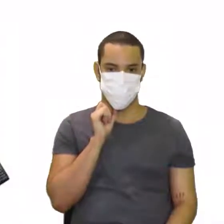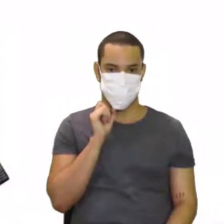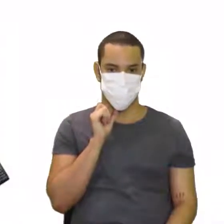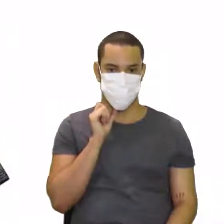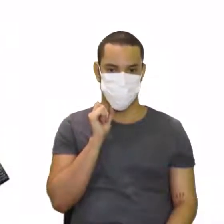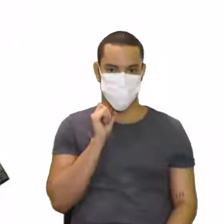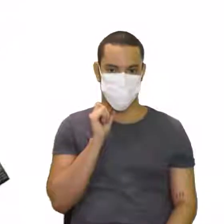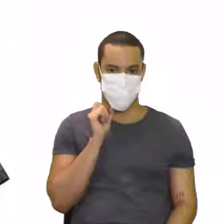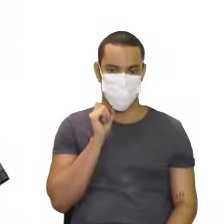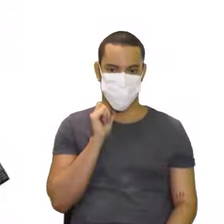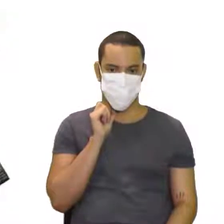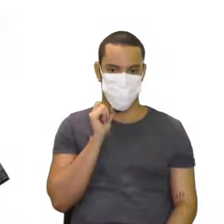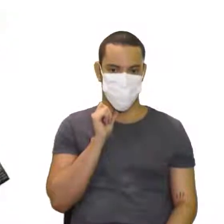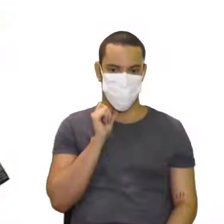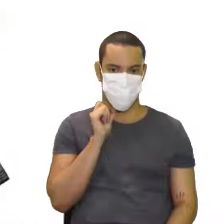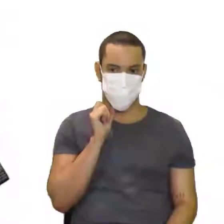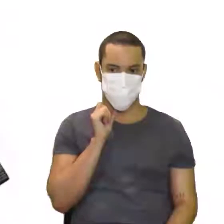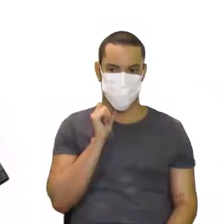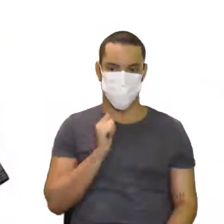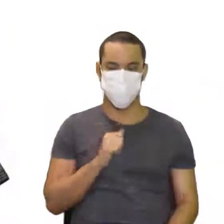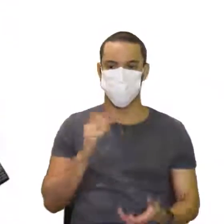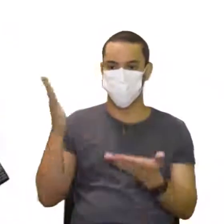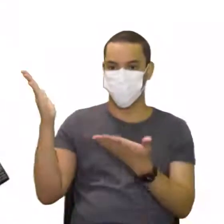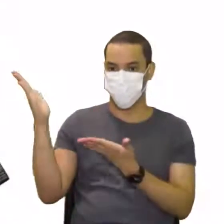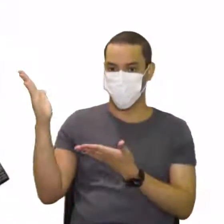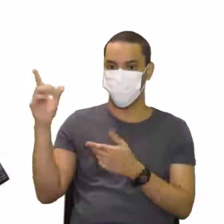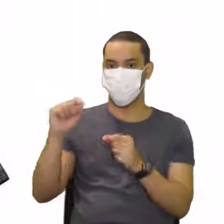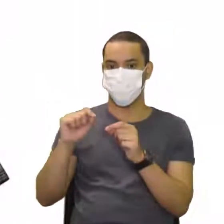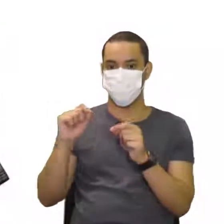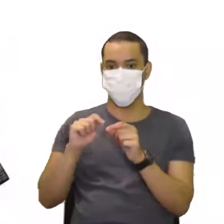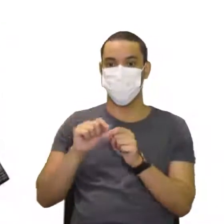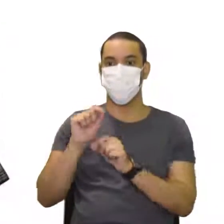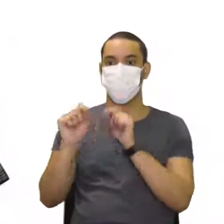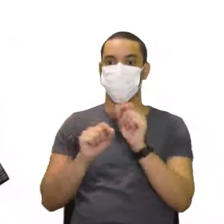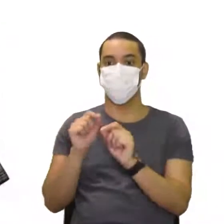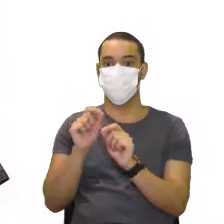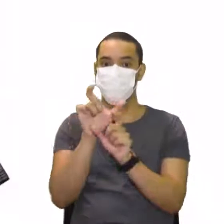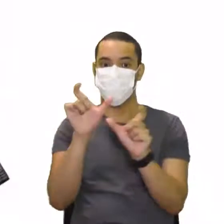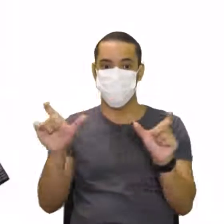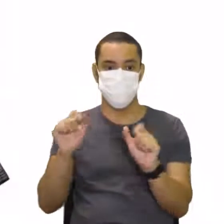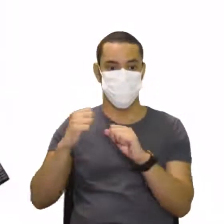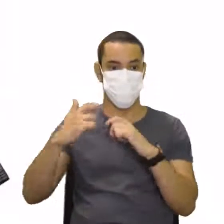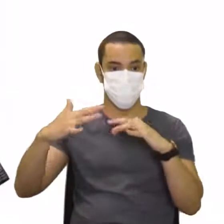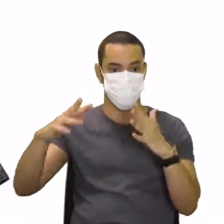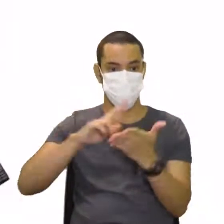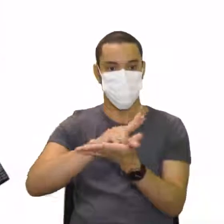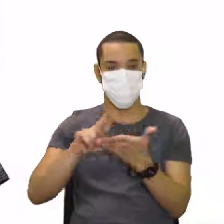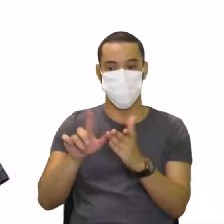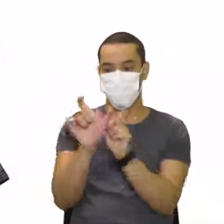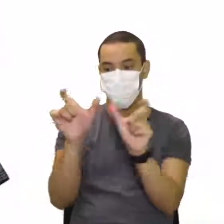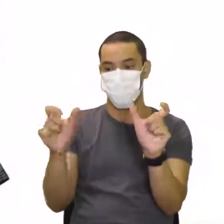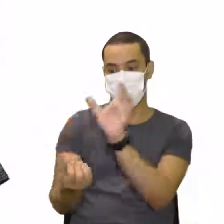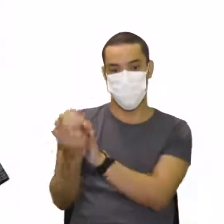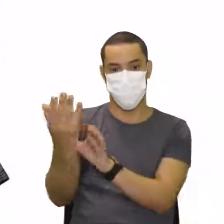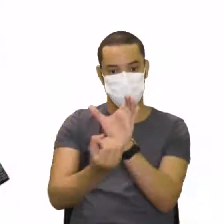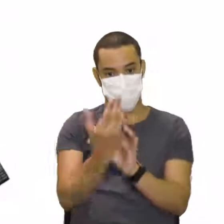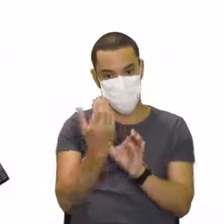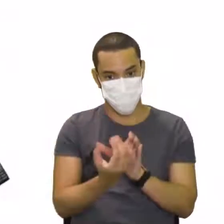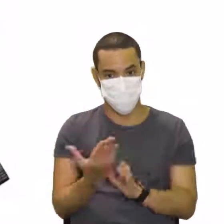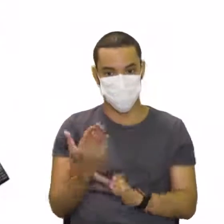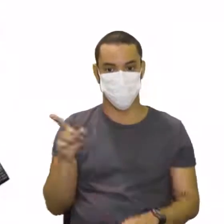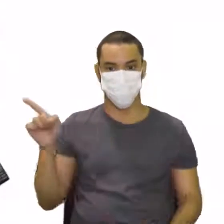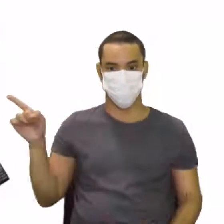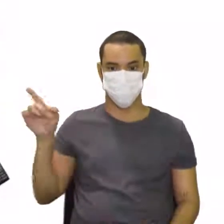aqui, ó, criou diafragma, quando vibra reproduz palavras, e nós temos outro aqui, ó, Lars